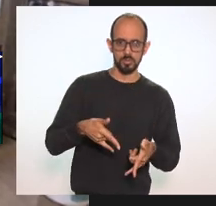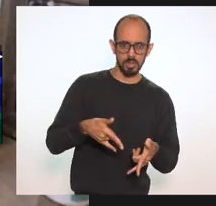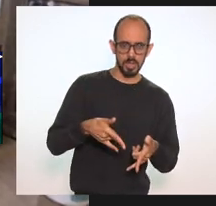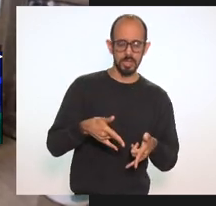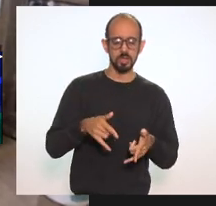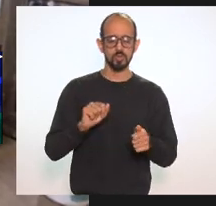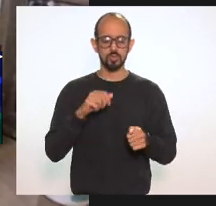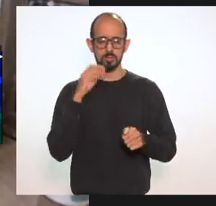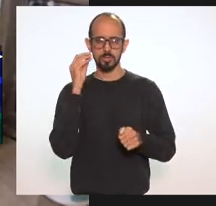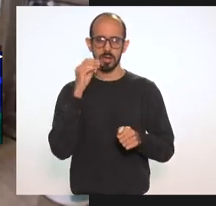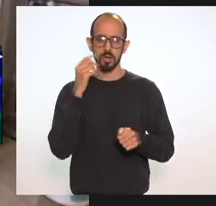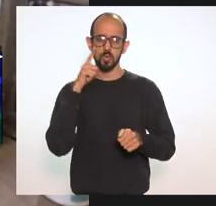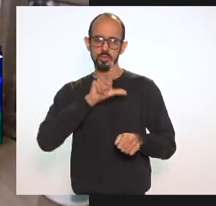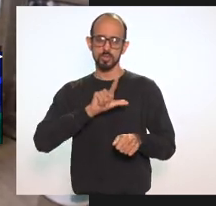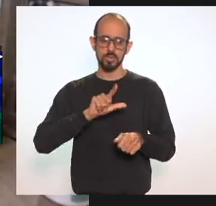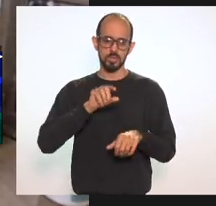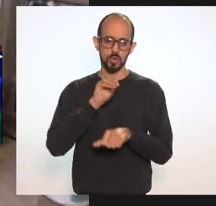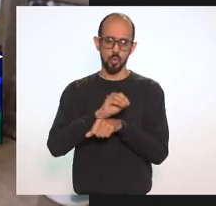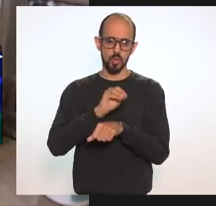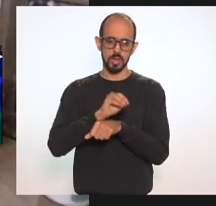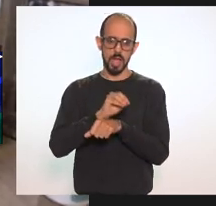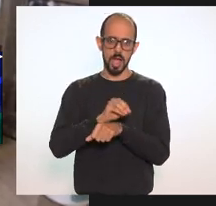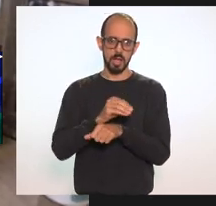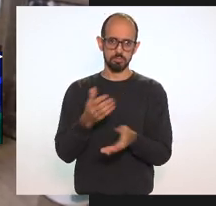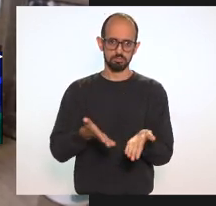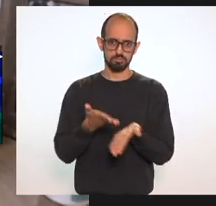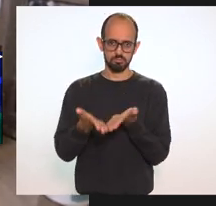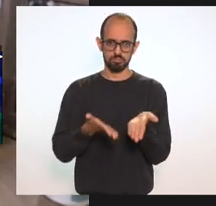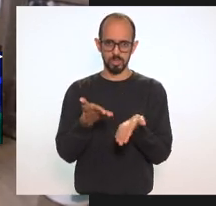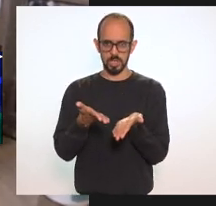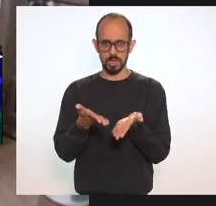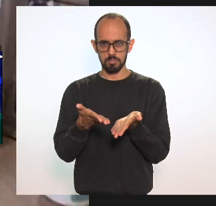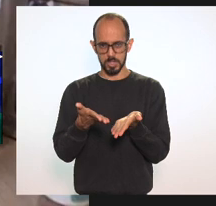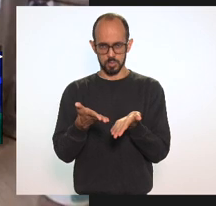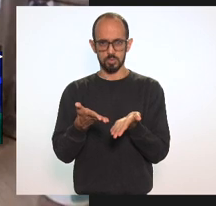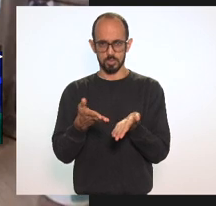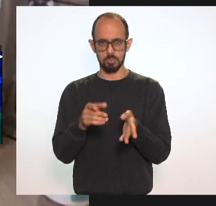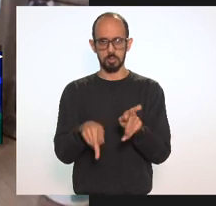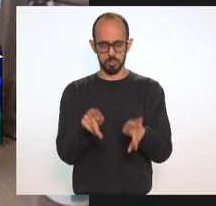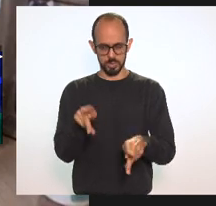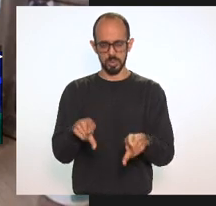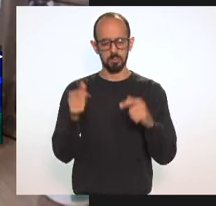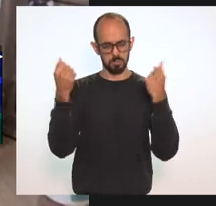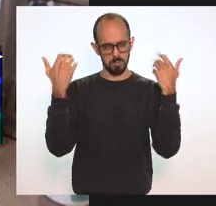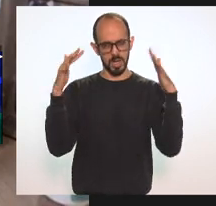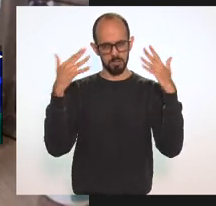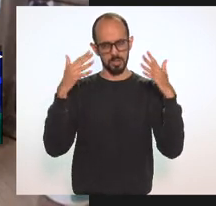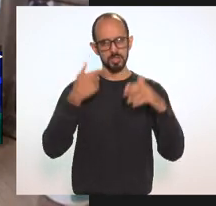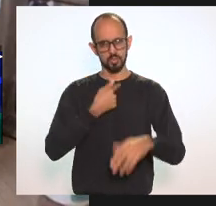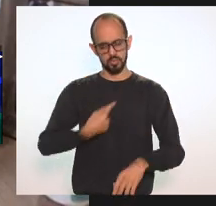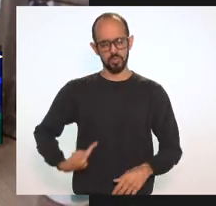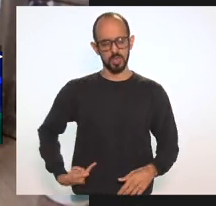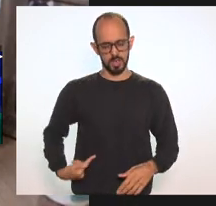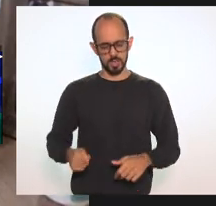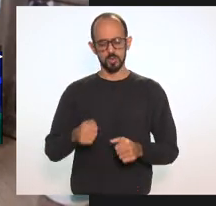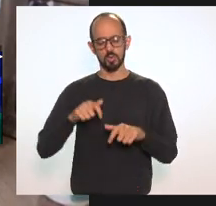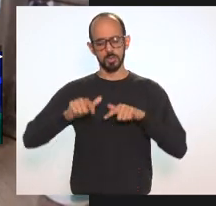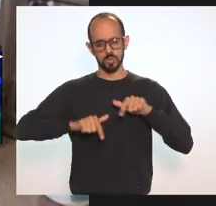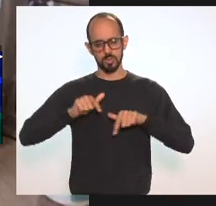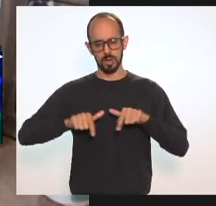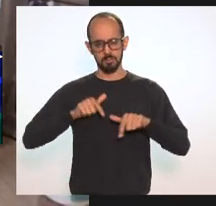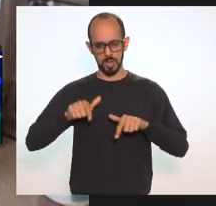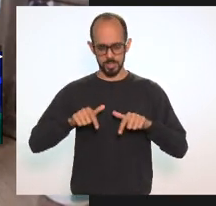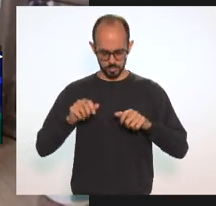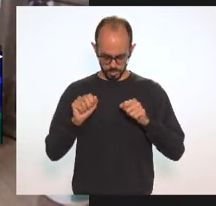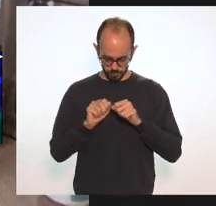aqui a nossa população possa ser cuidada são Cláudio Castro Meus parabéns meus parabéns pelo trabalho que você tem que ter